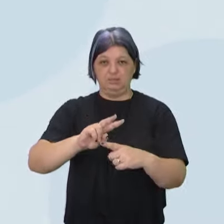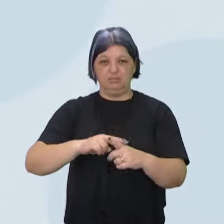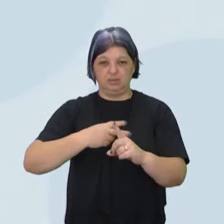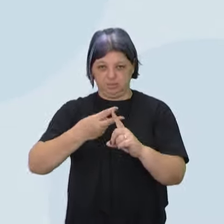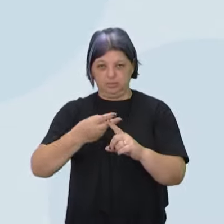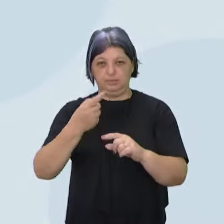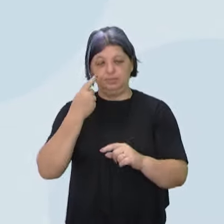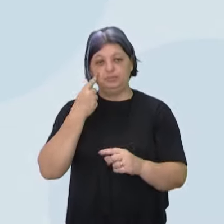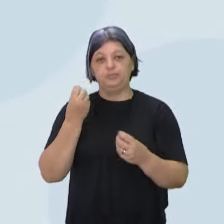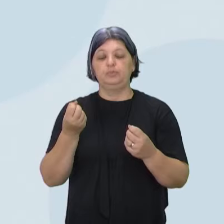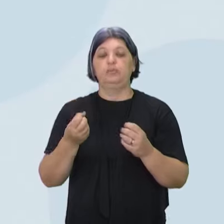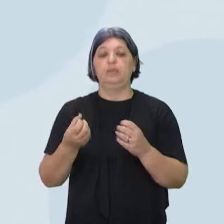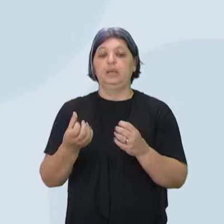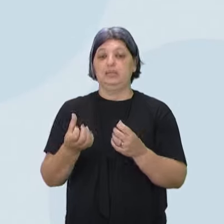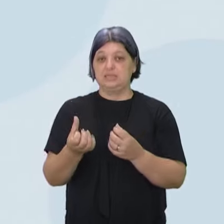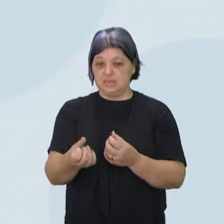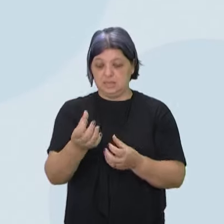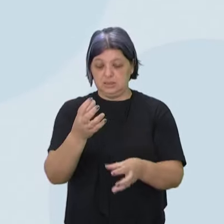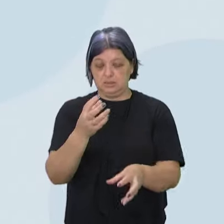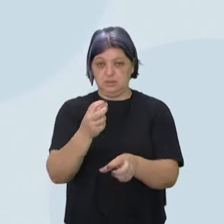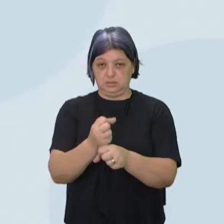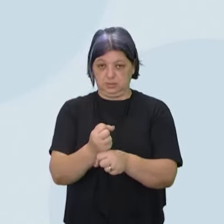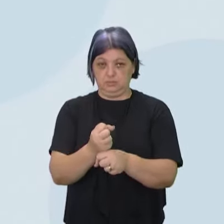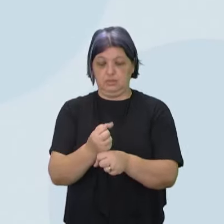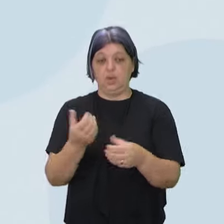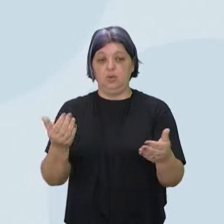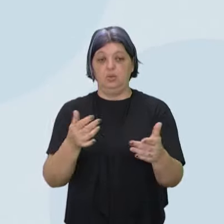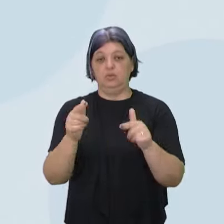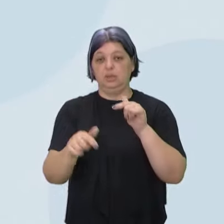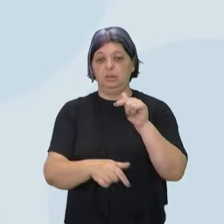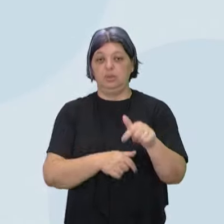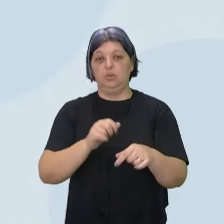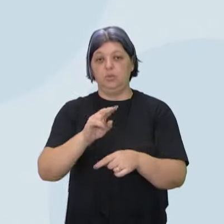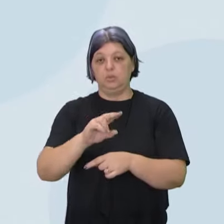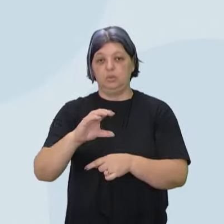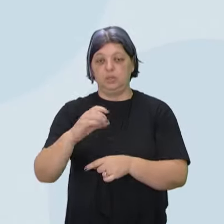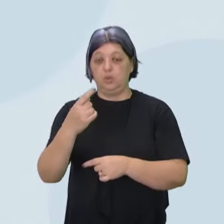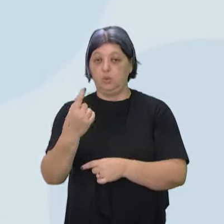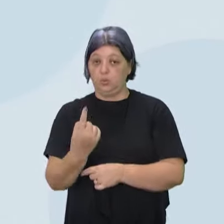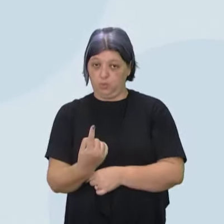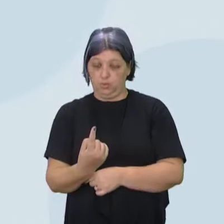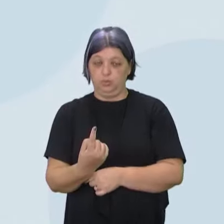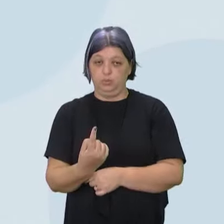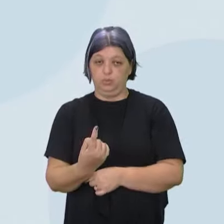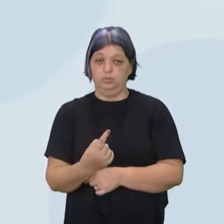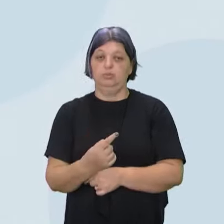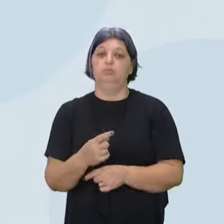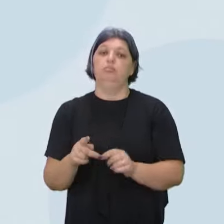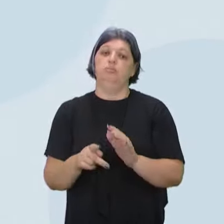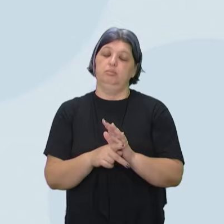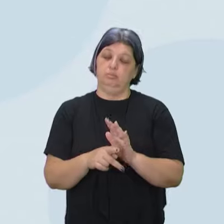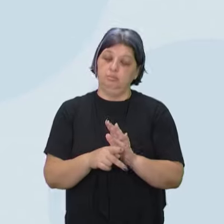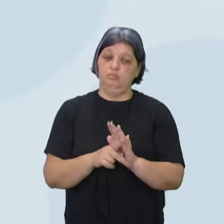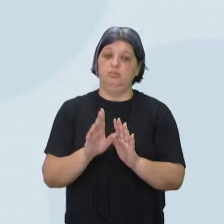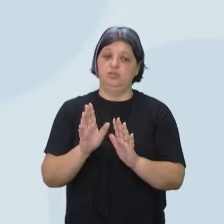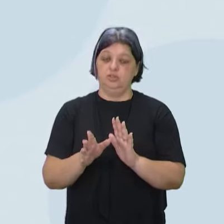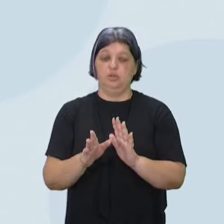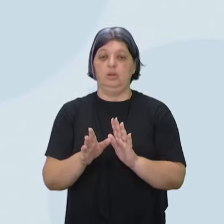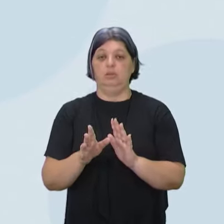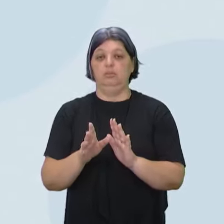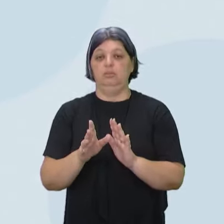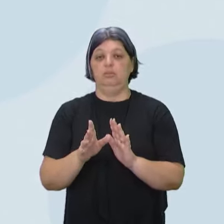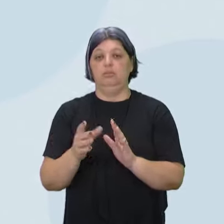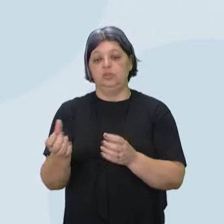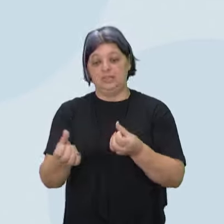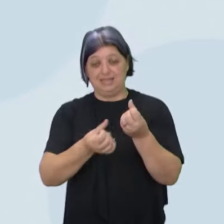curriculares. Hoje, a gente está trabalhando com a unidade curricular 1 e a gente vai trabalhar com essa unidade curricular 1 ao longo